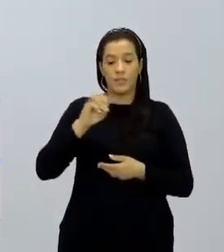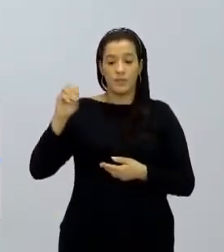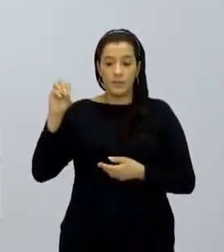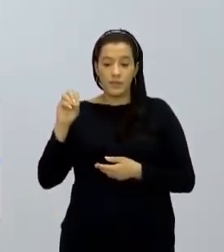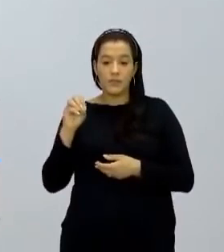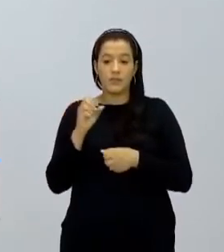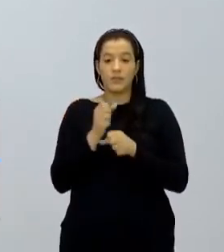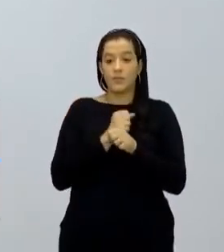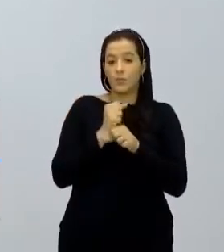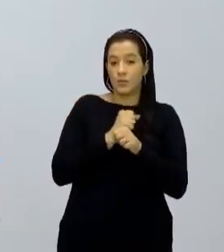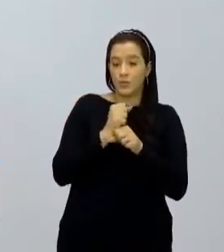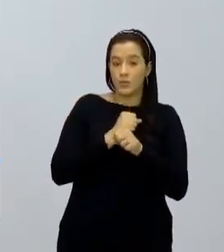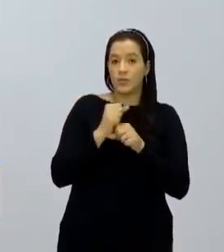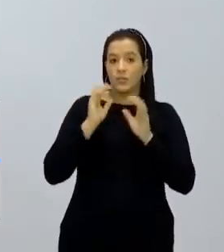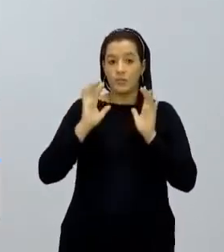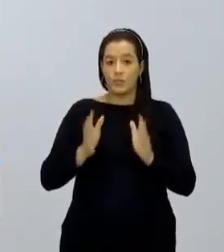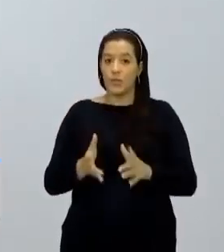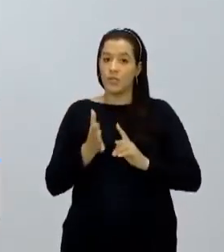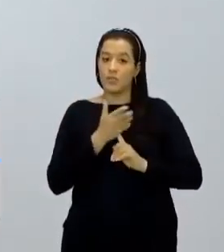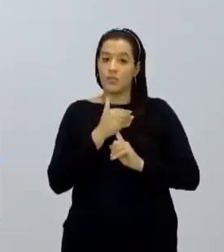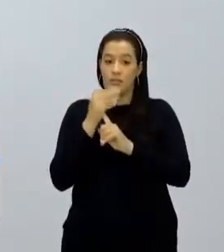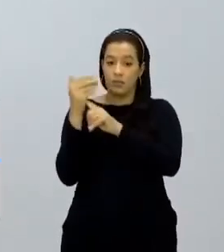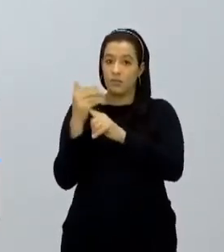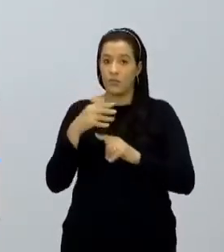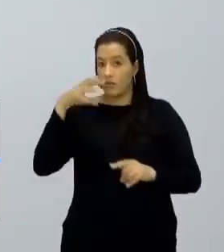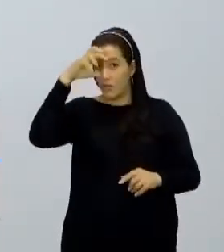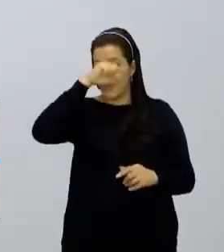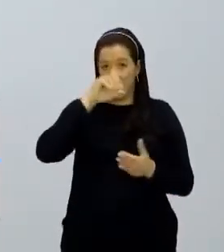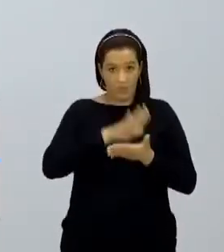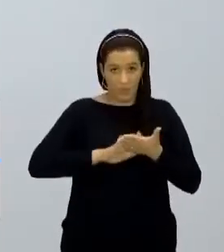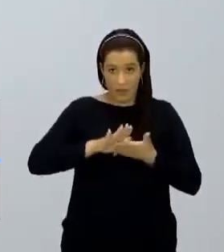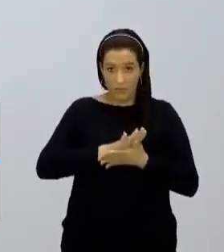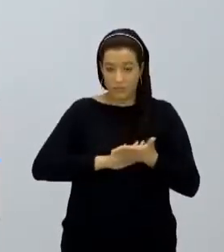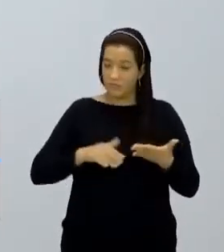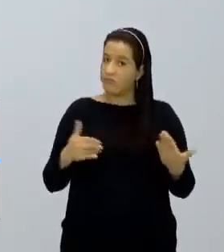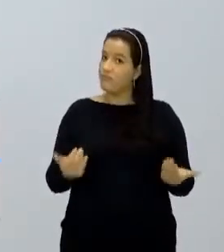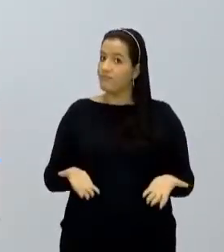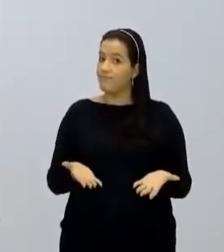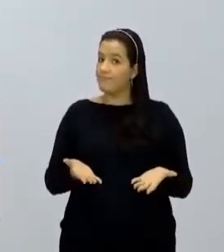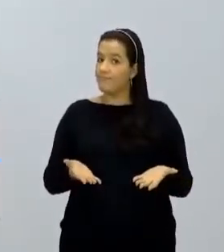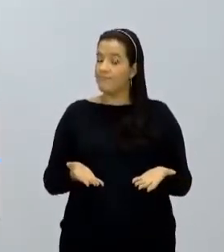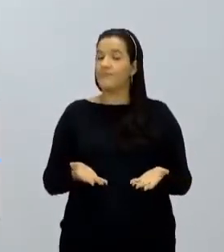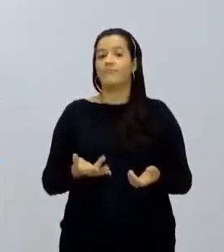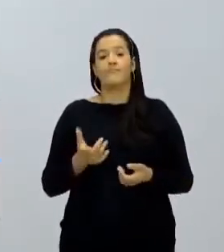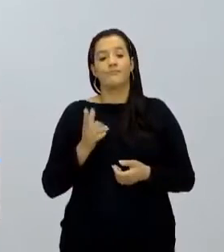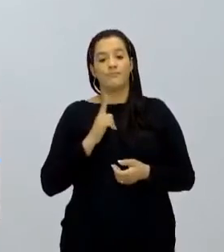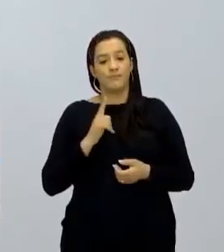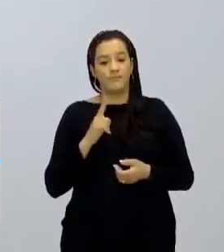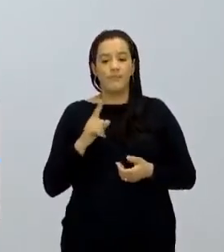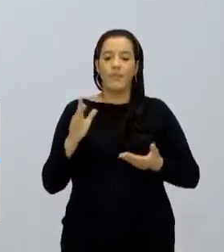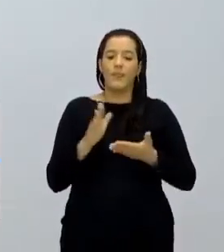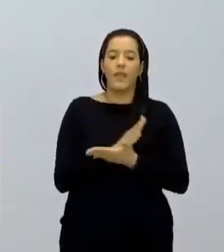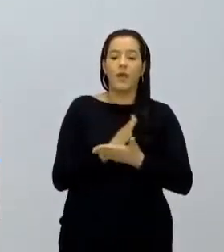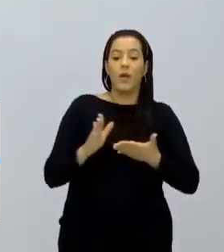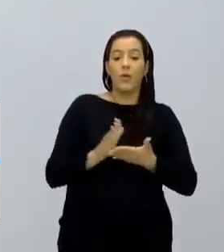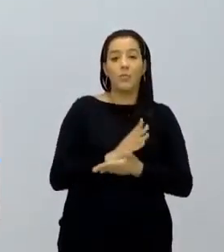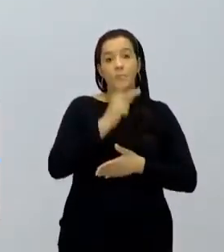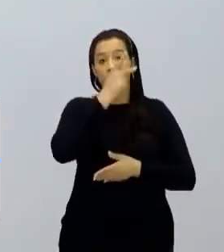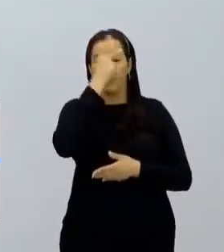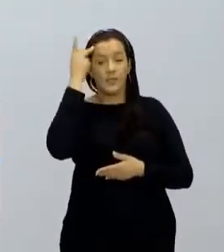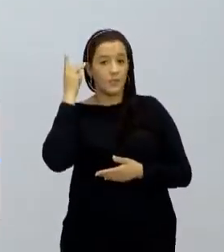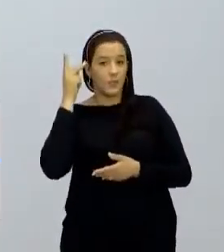tecnologia, será que nós não aprendemos nada? Eu acho que tem algumas pessoas aí que estão